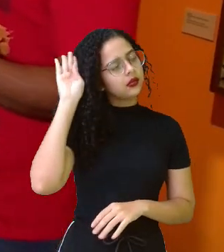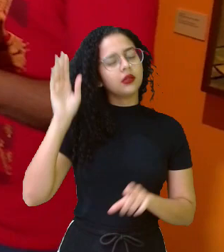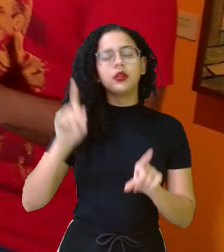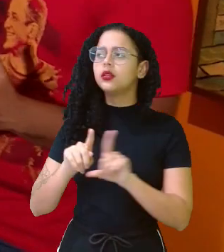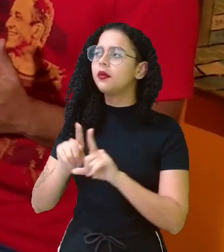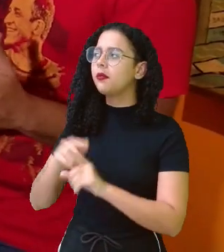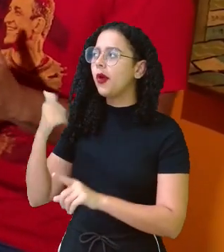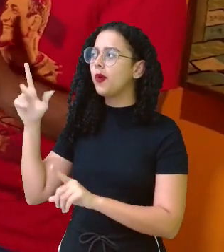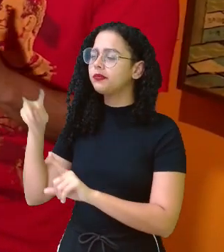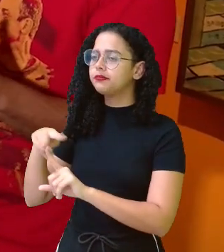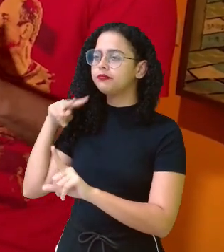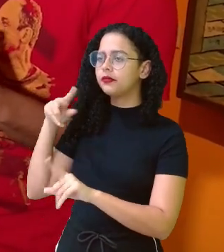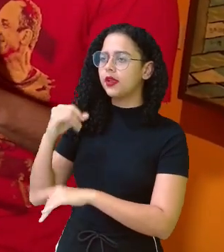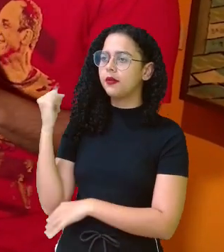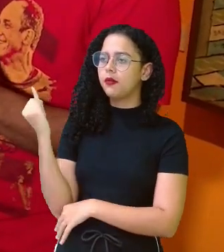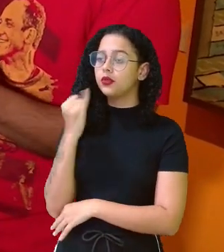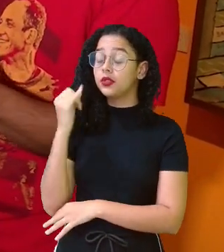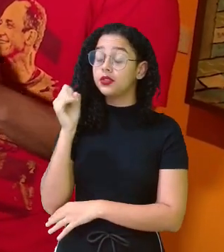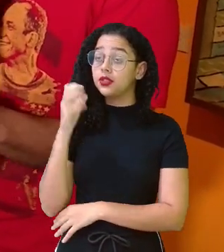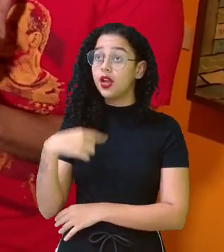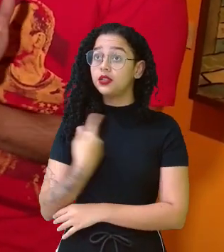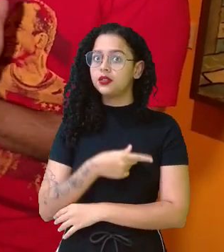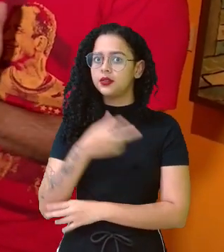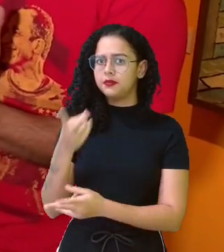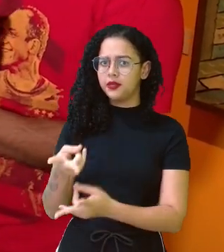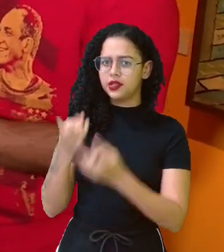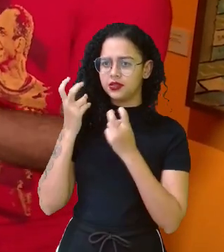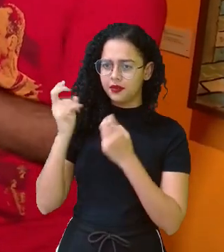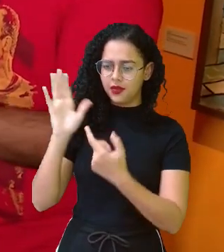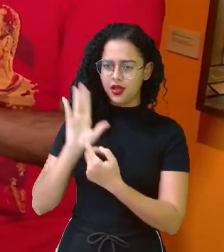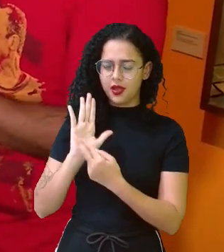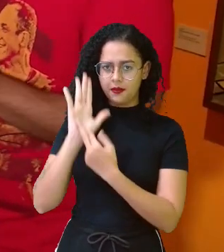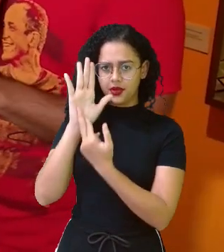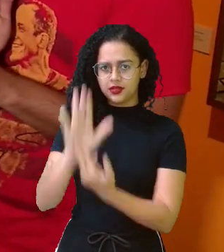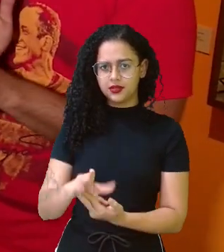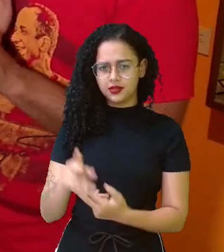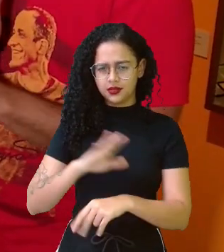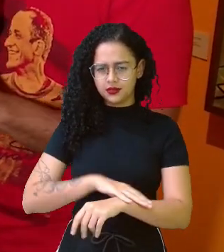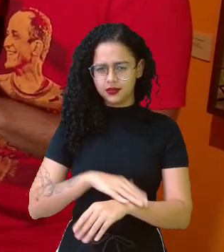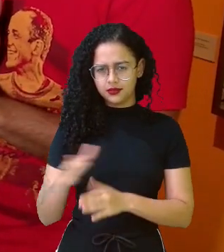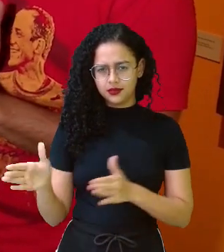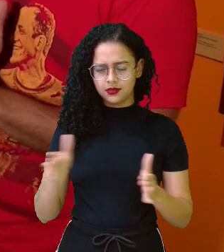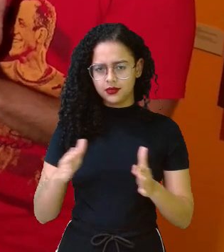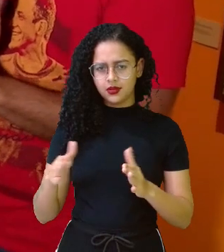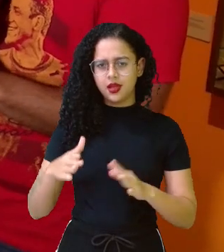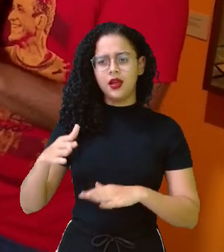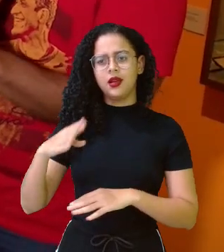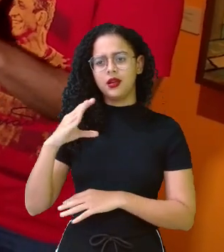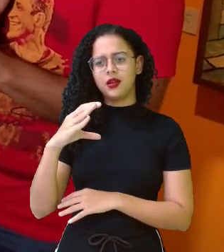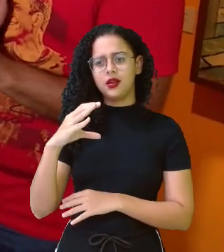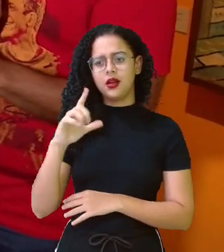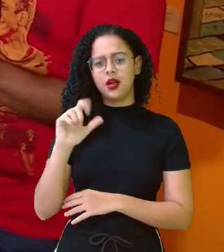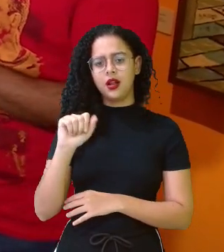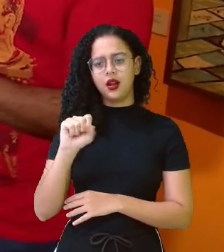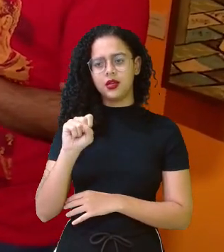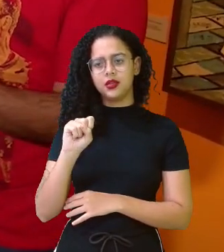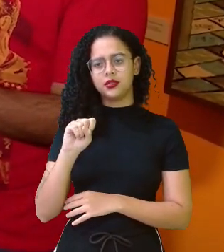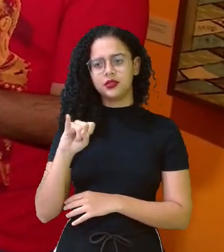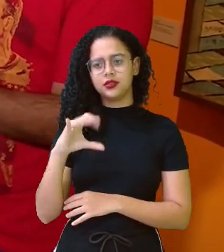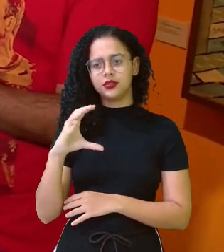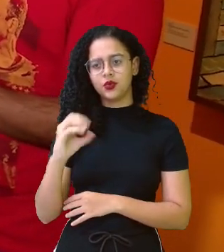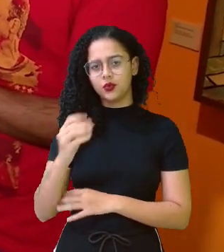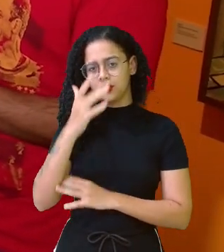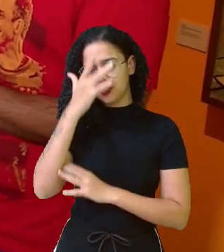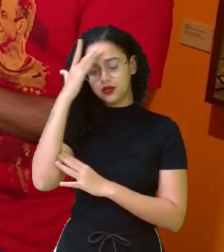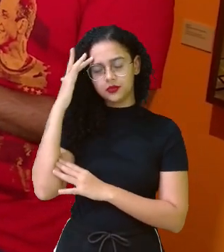muito interessante. Se a gente for ver, por exemplo, as representações desse período, chamado período clássico, né? Das pessoas, a imensa